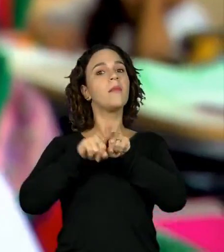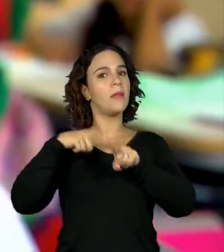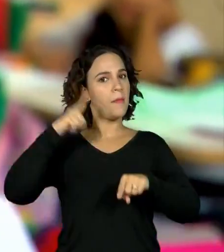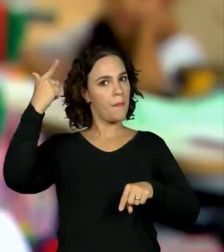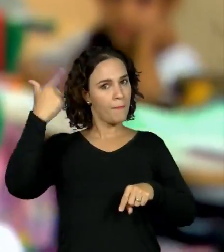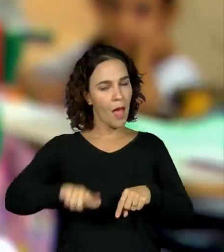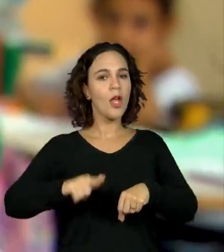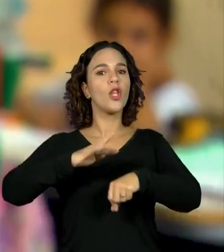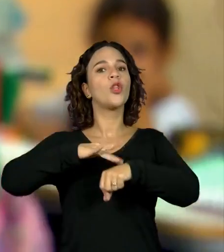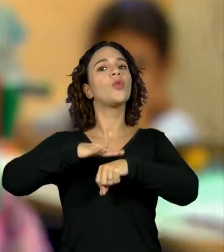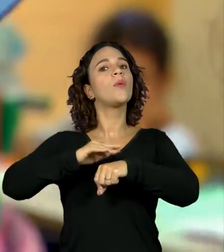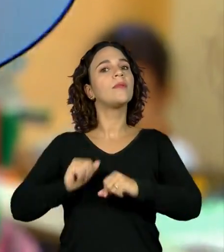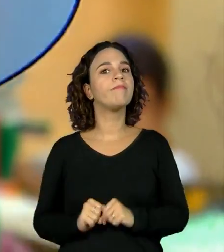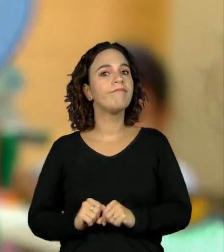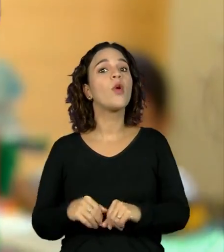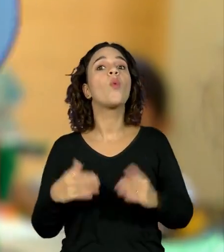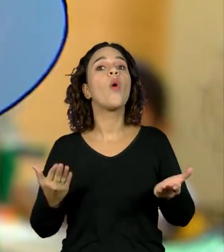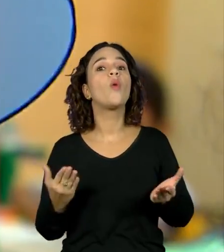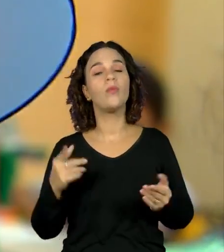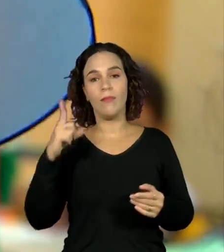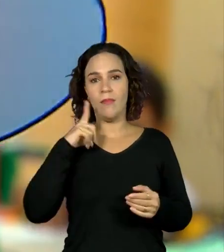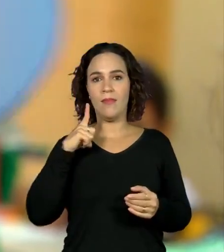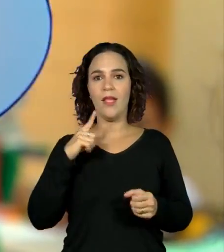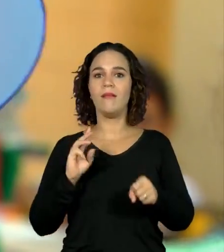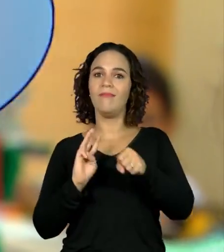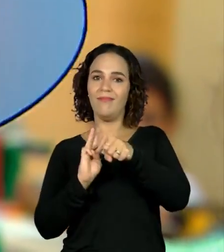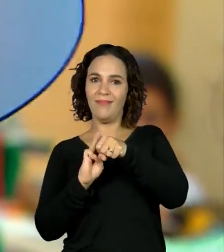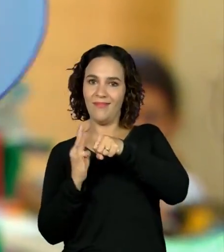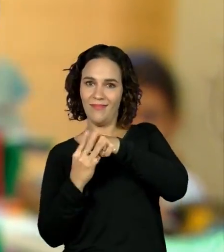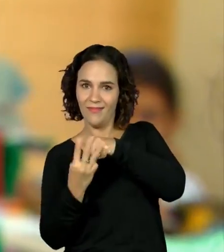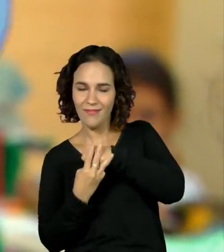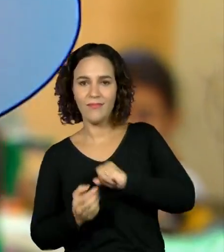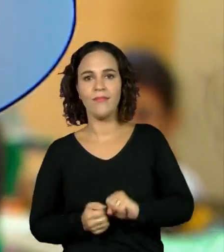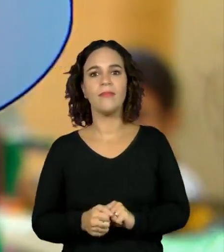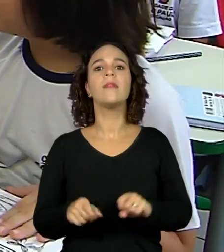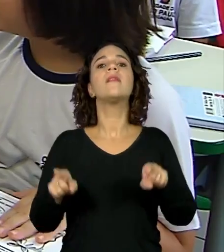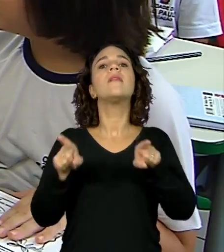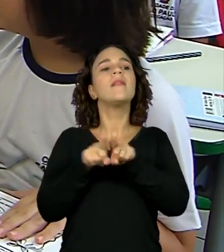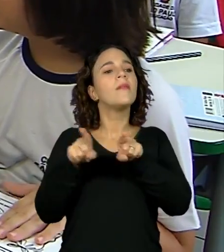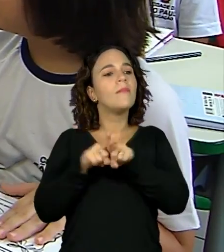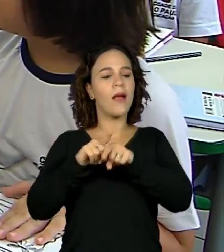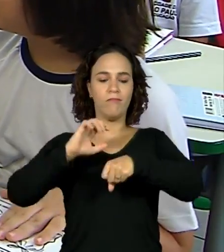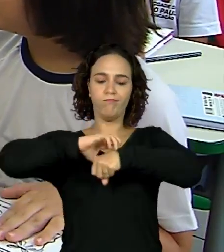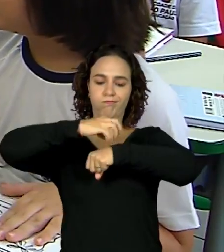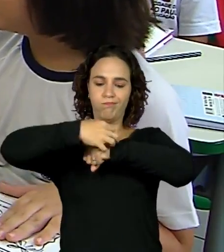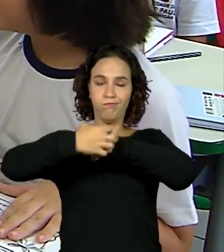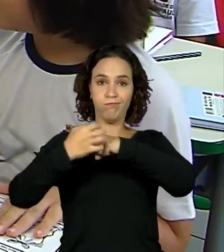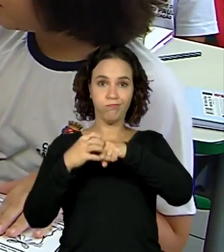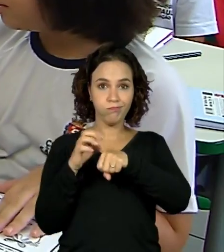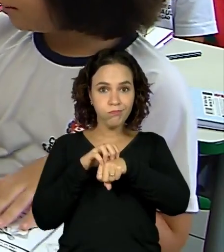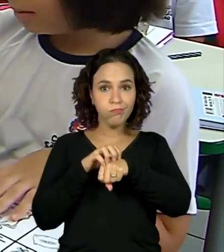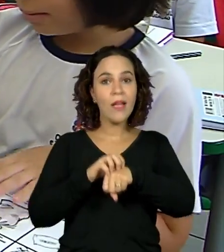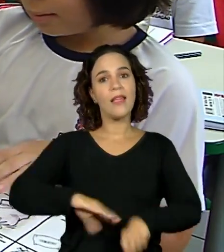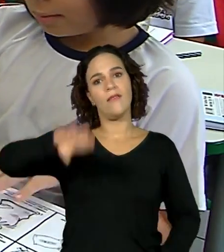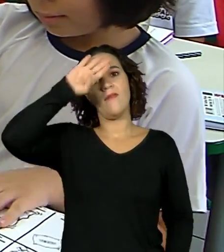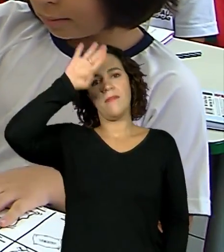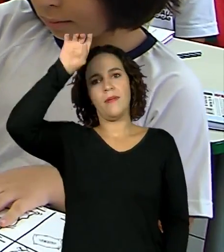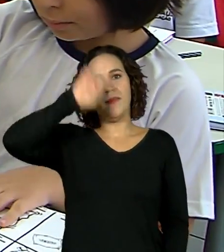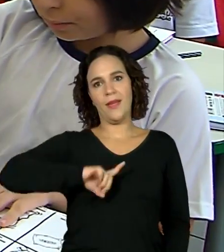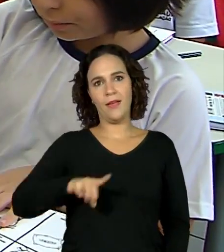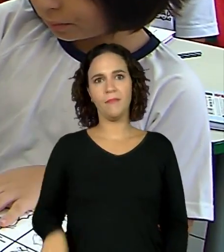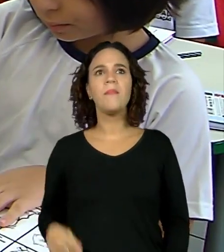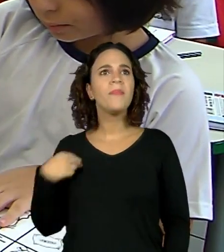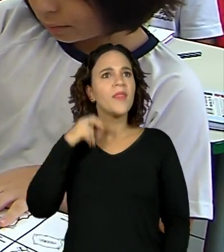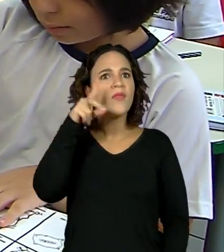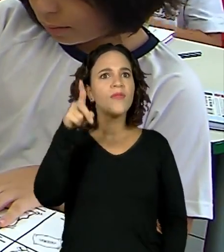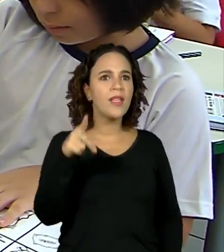a zika, a chikungunya e a febre amarela urbana. Eu tô vendo aí que você já retratou o mosquitinho no seu desenho,